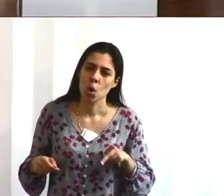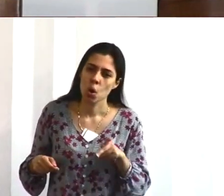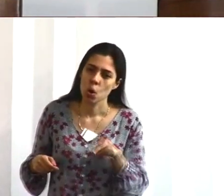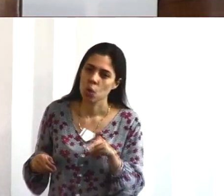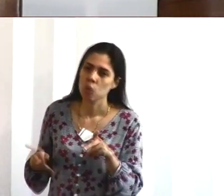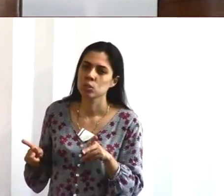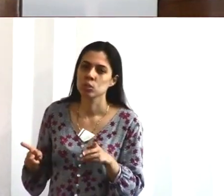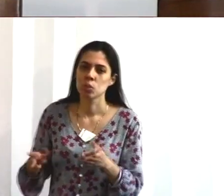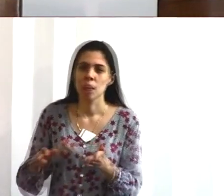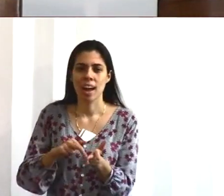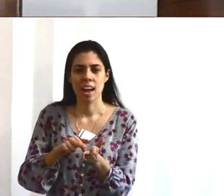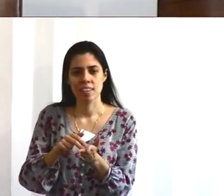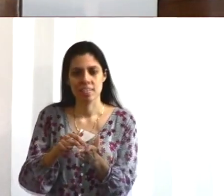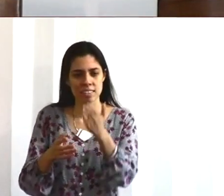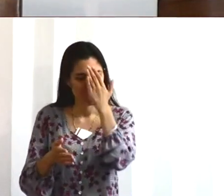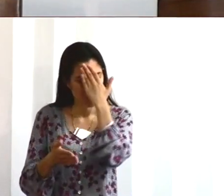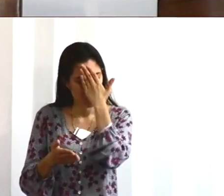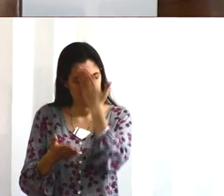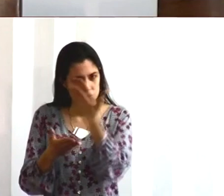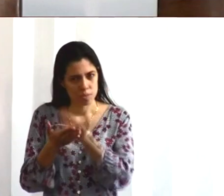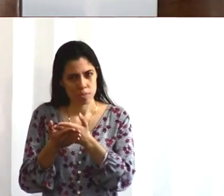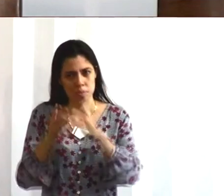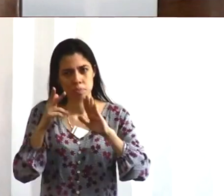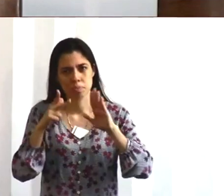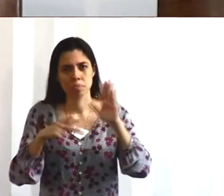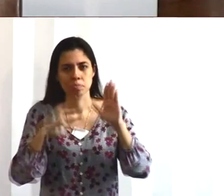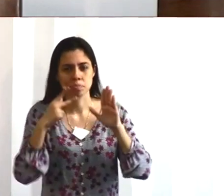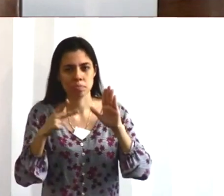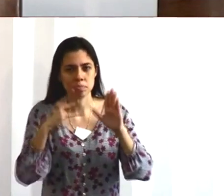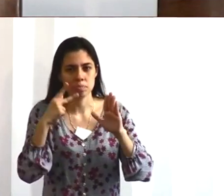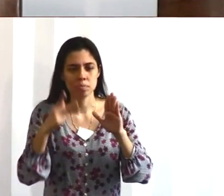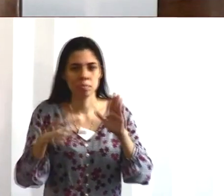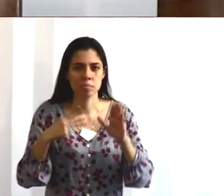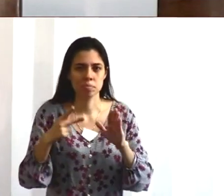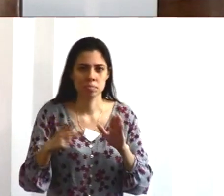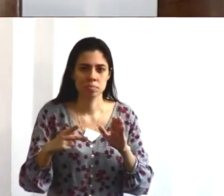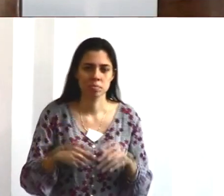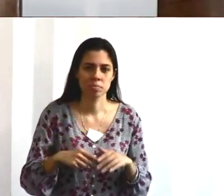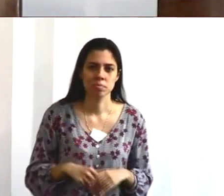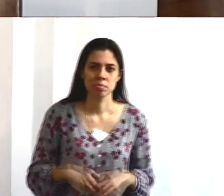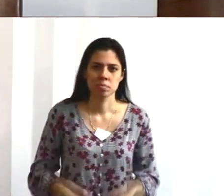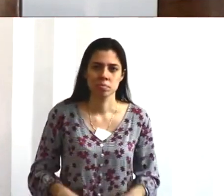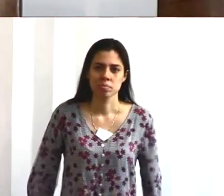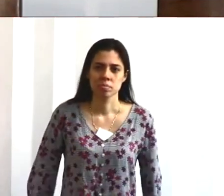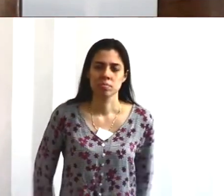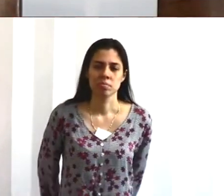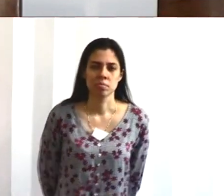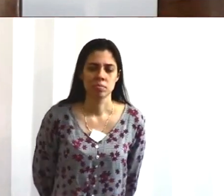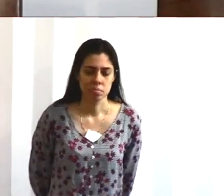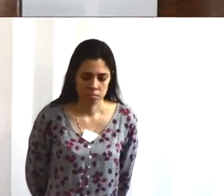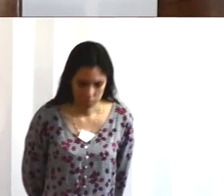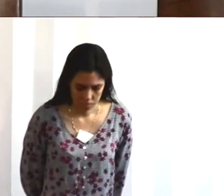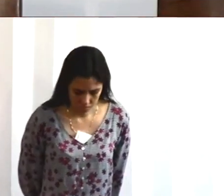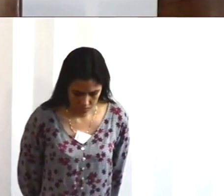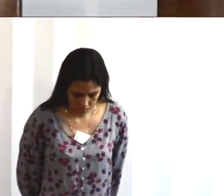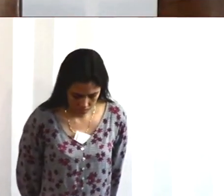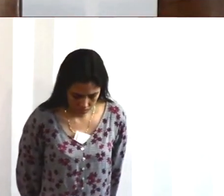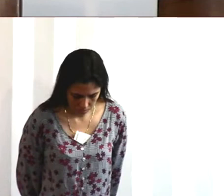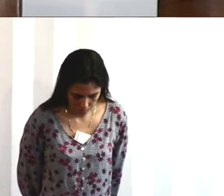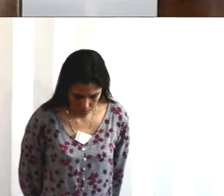confiamos nessa promessa. O quanto nós aguardamos e almejamos essa promessa. Por